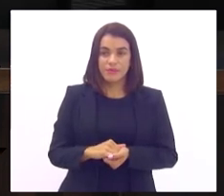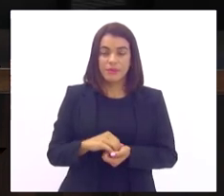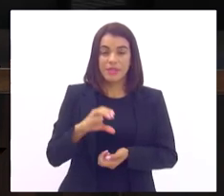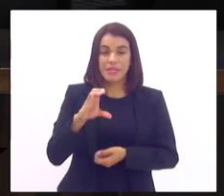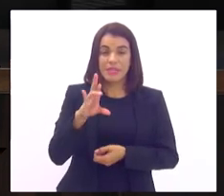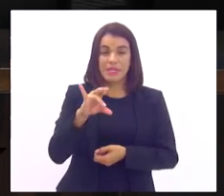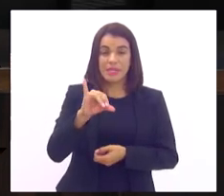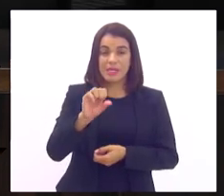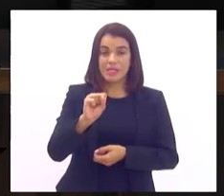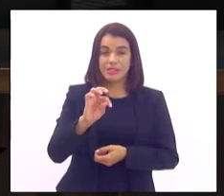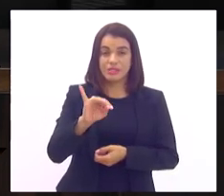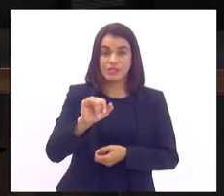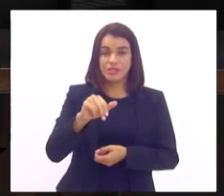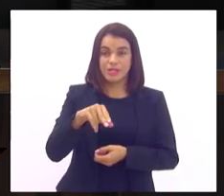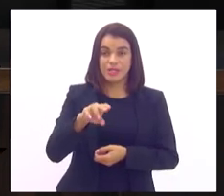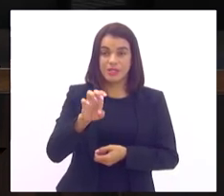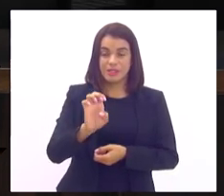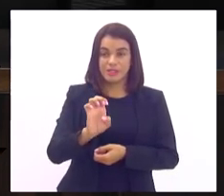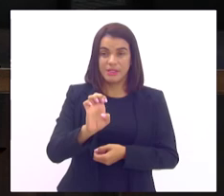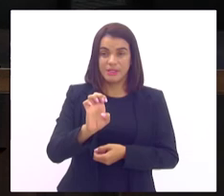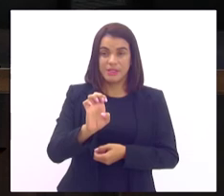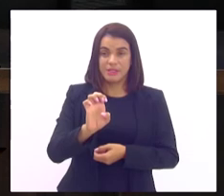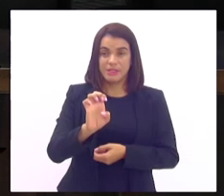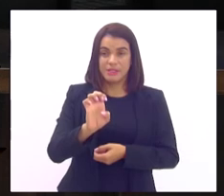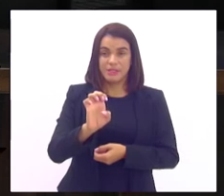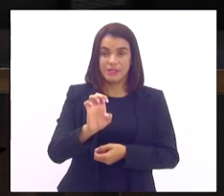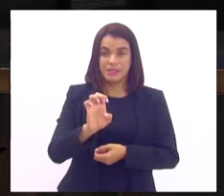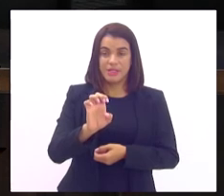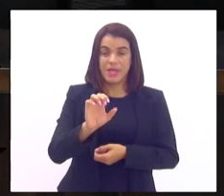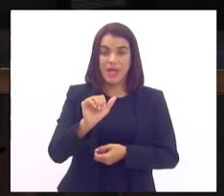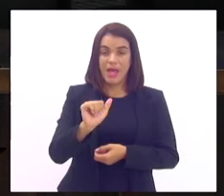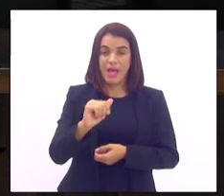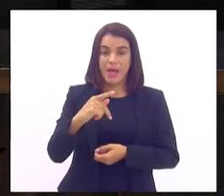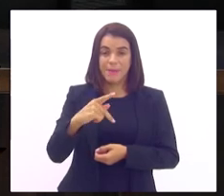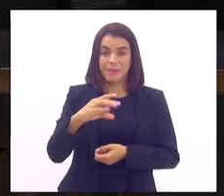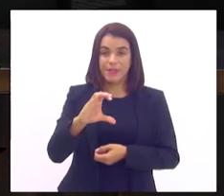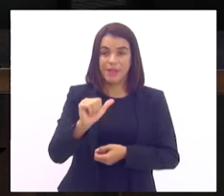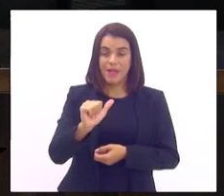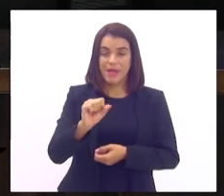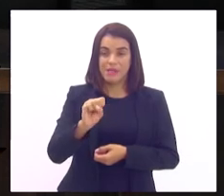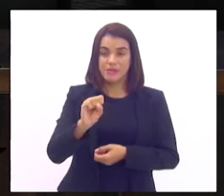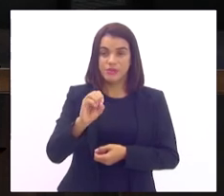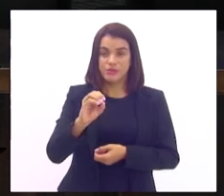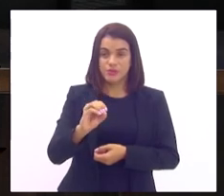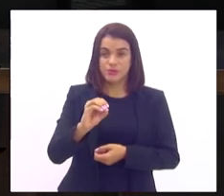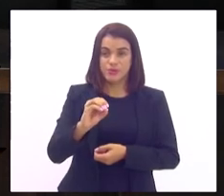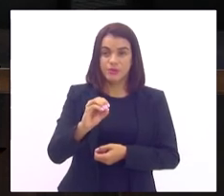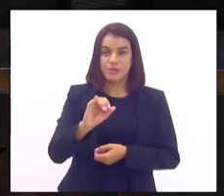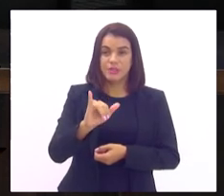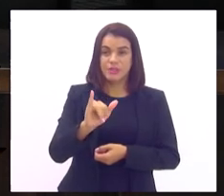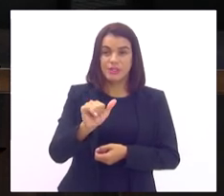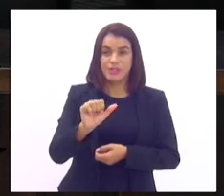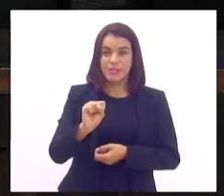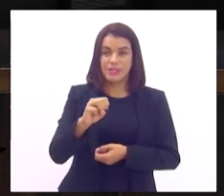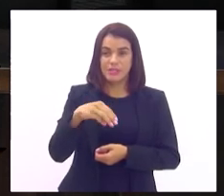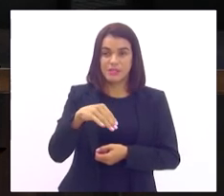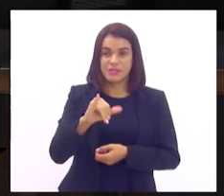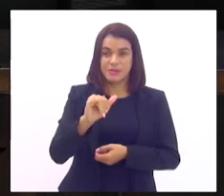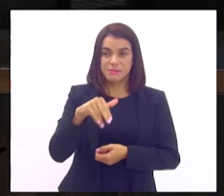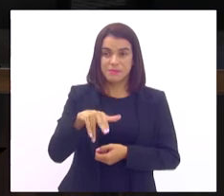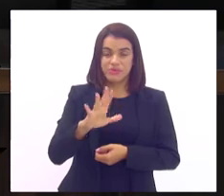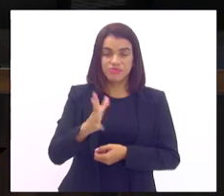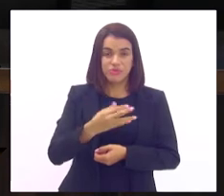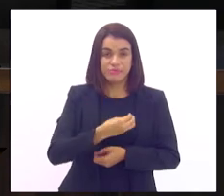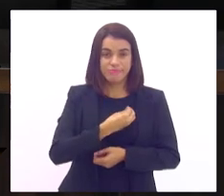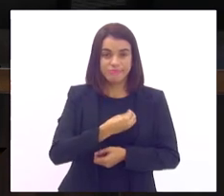Cristiane Berriel, da Apicaso, e Yasmin da Costa Monteiro, que também está